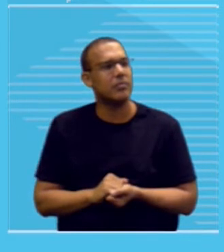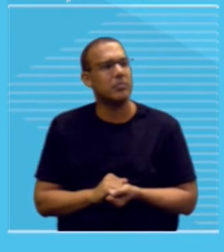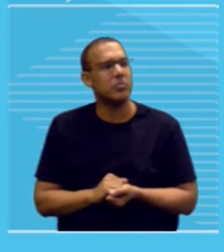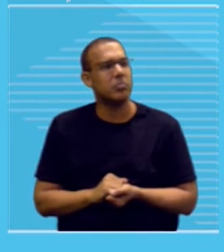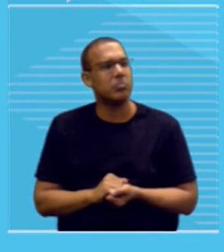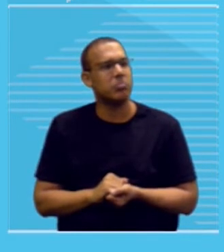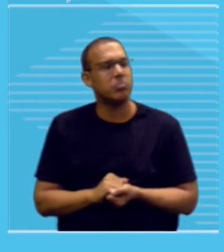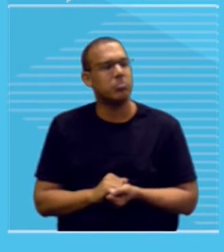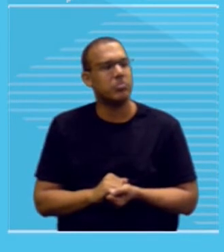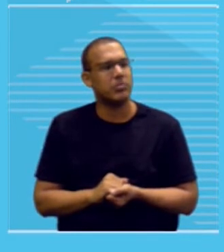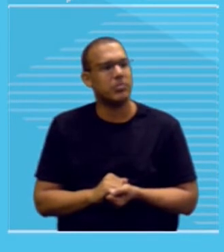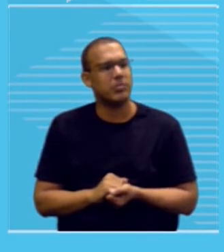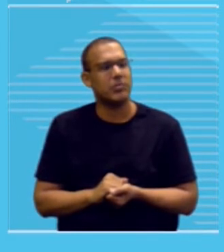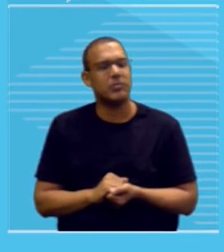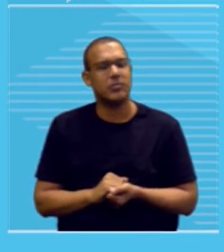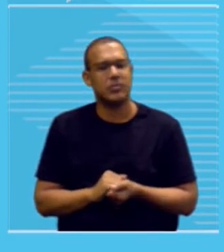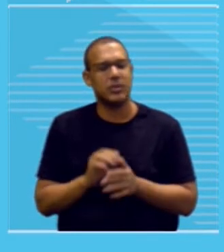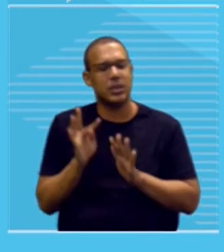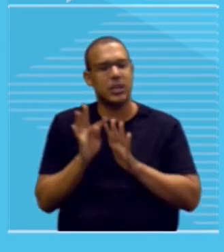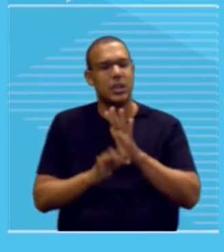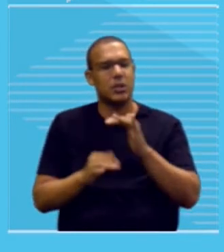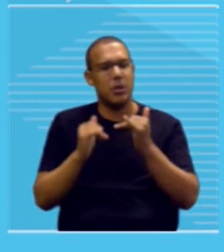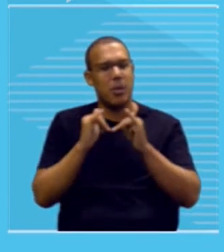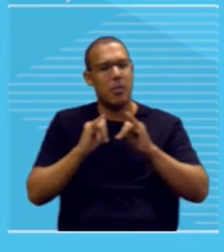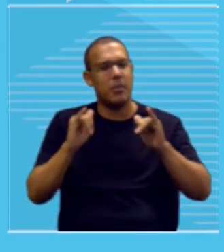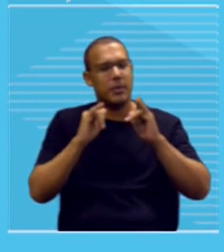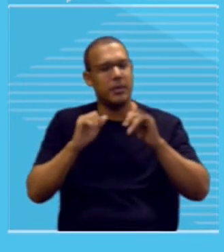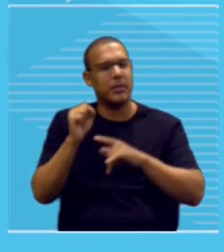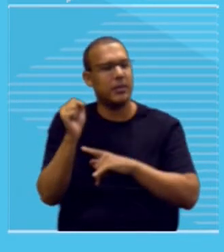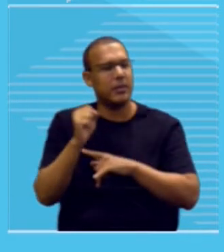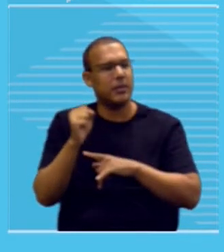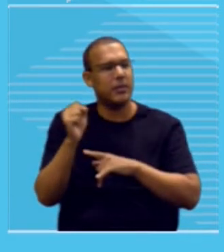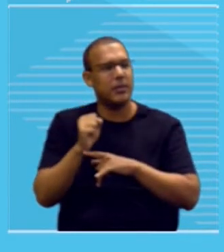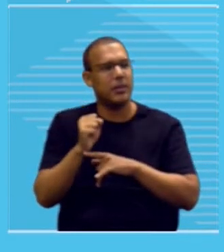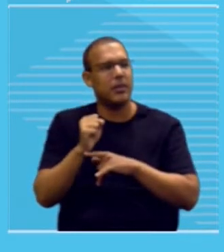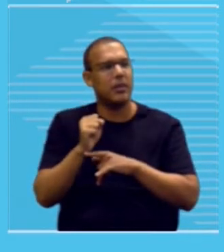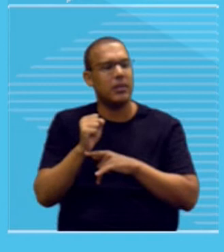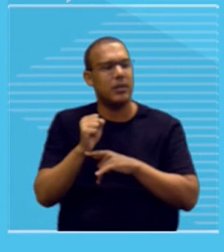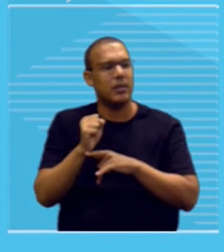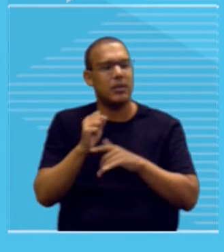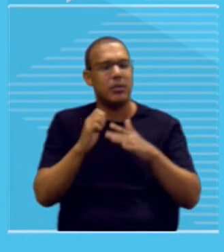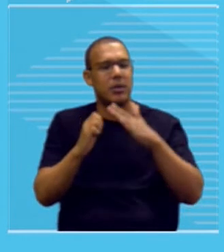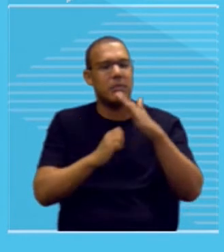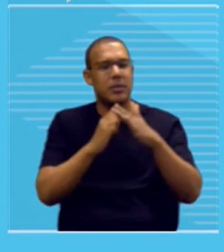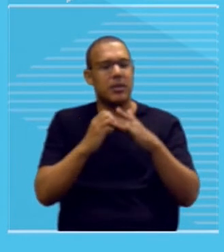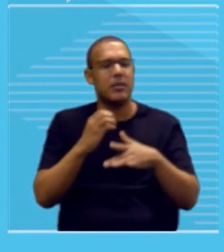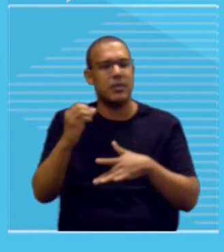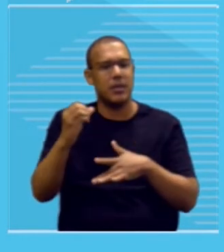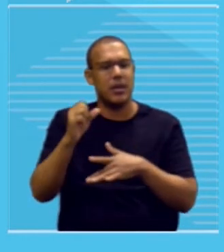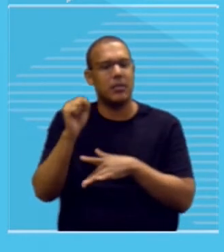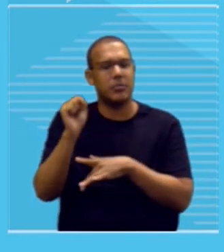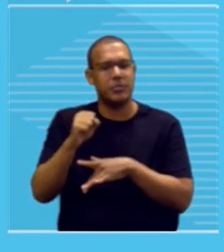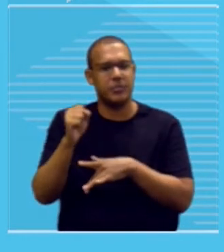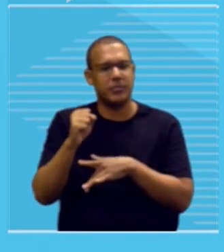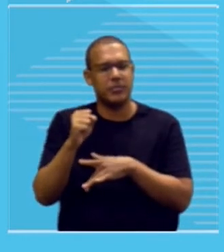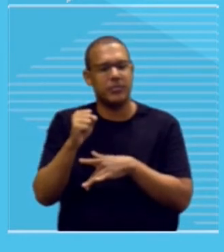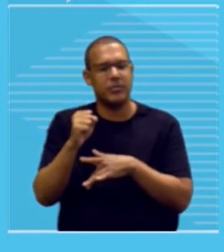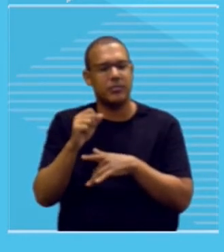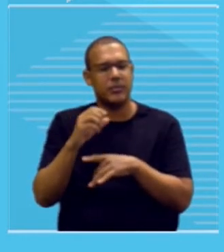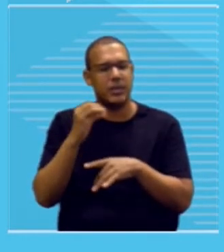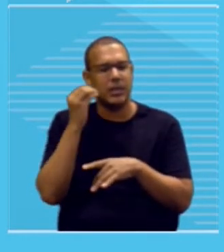uma propaganda verdade a propaganda de uma agência de beleza tenta